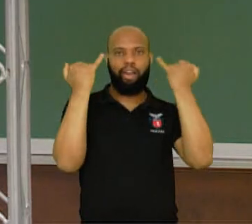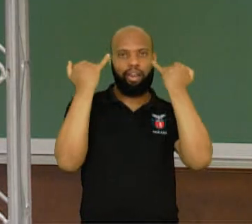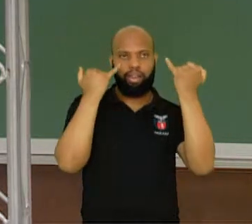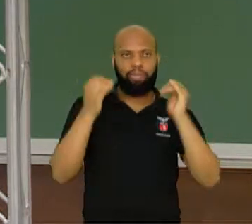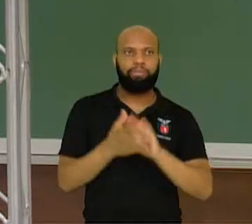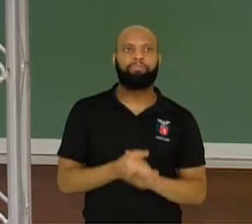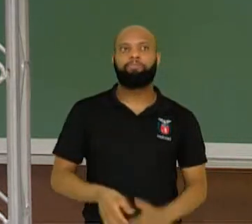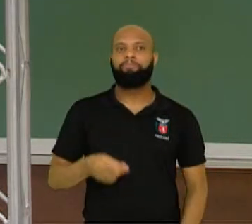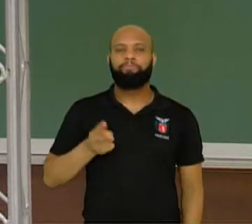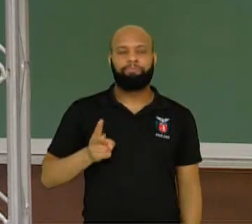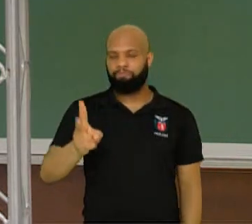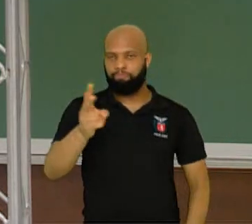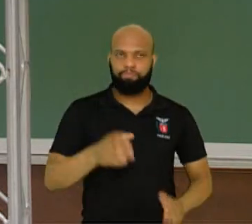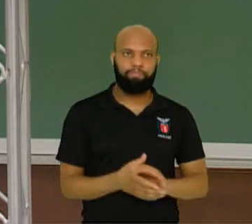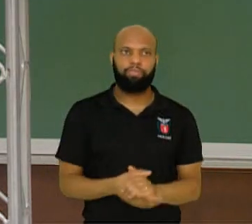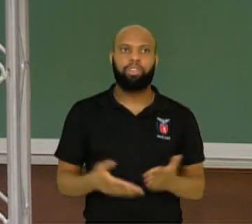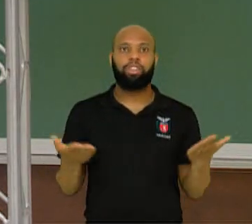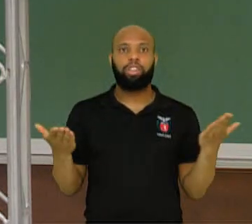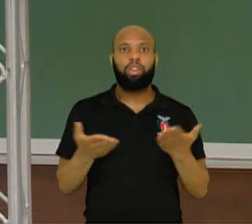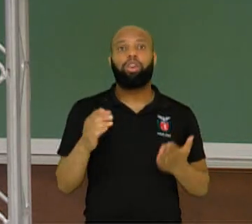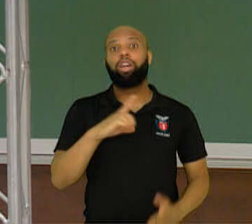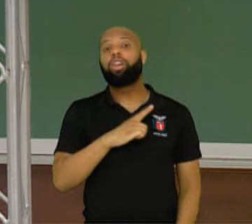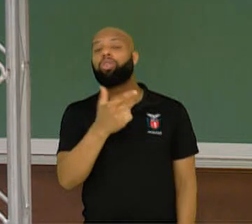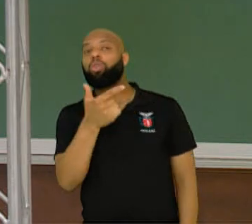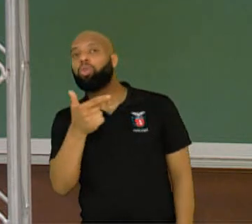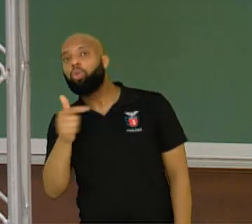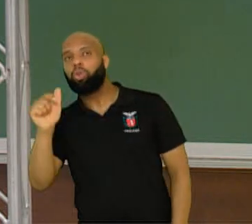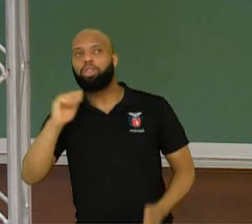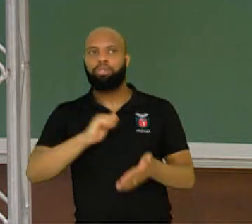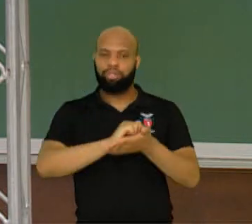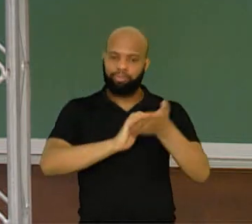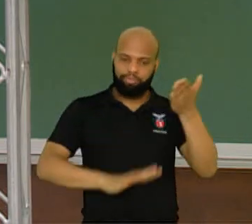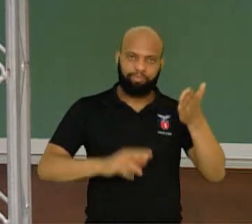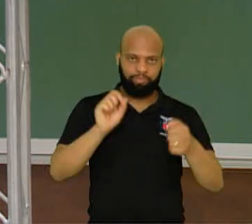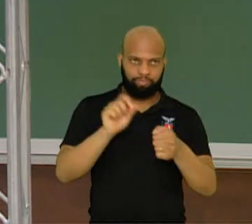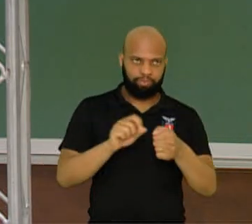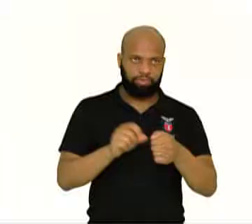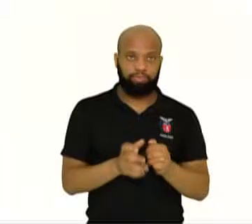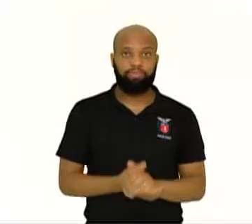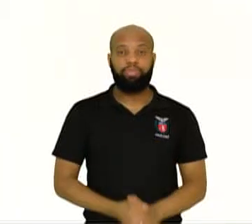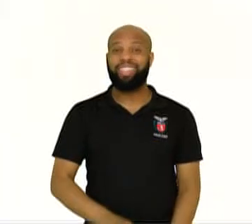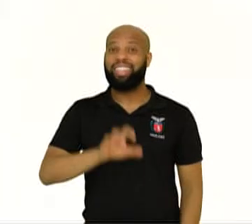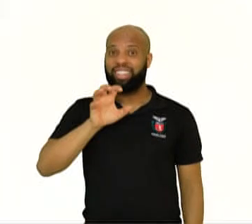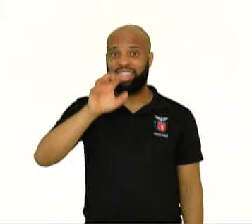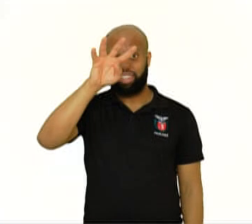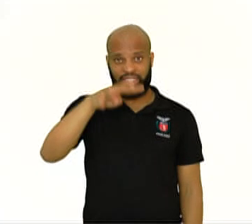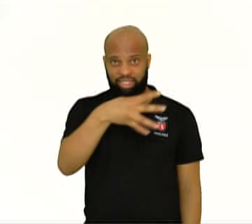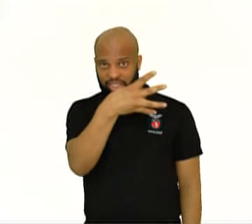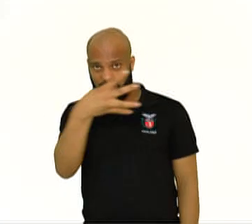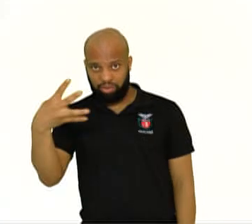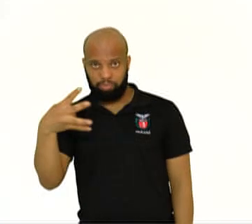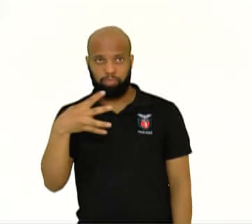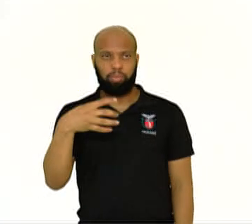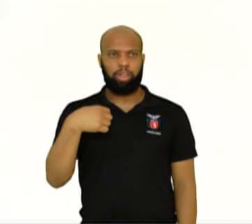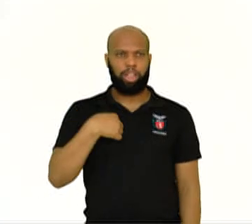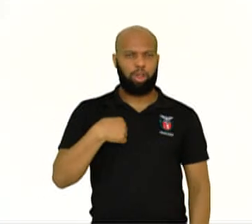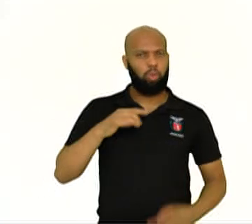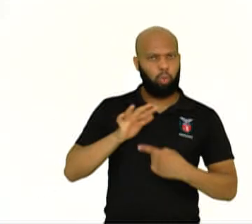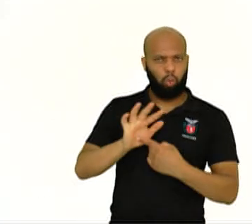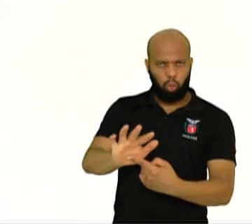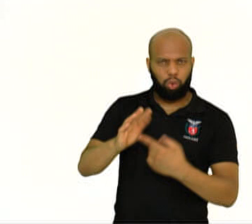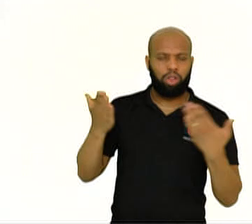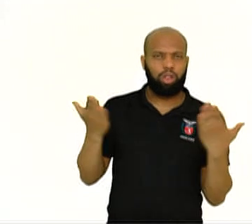Vamos adiante? Uma outra atividade para a gente fazer. Essa tabela periódica que eu estou mostrando aqui para vocês, um